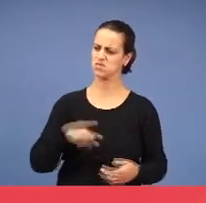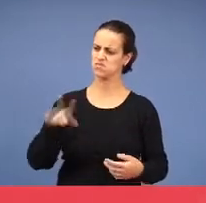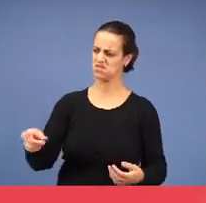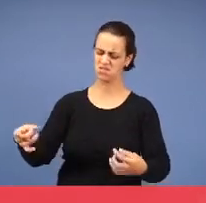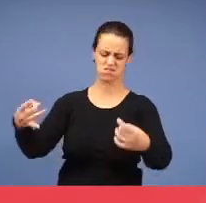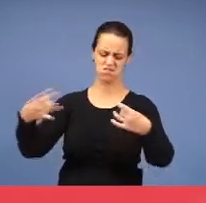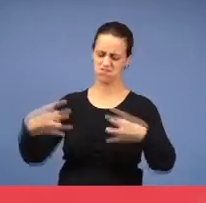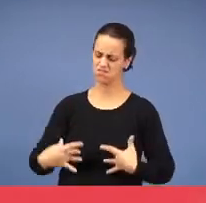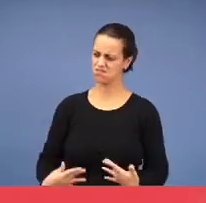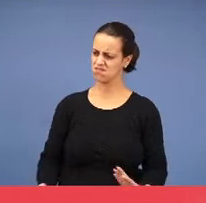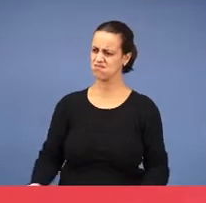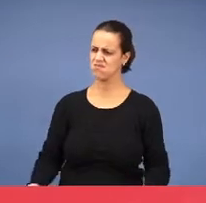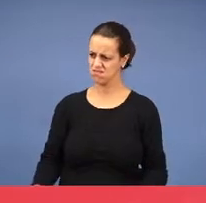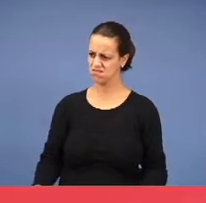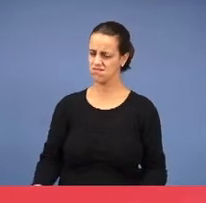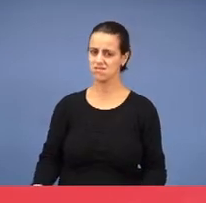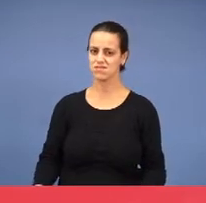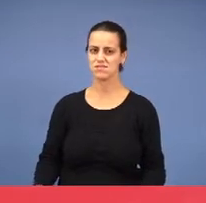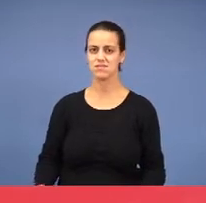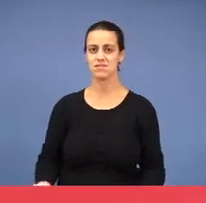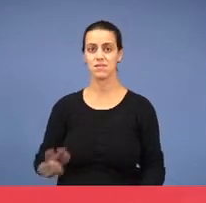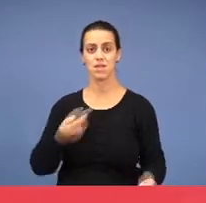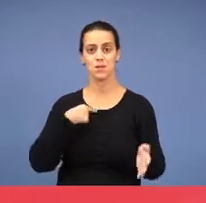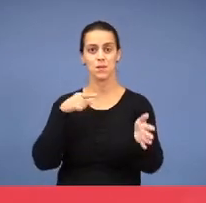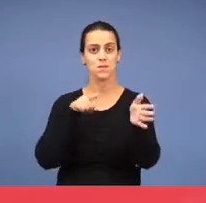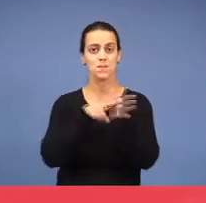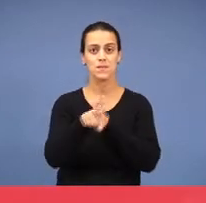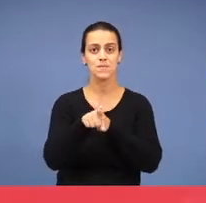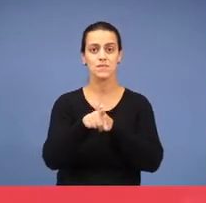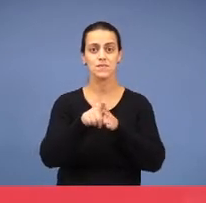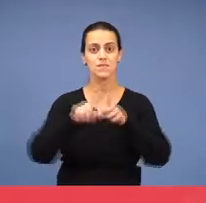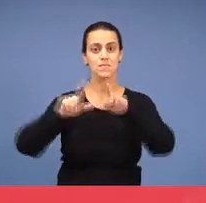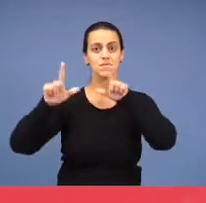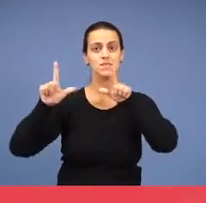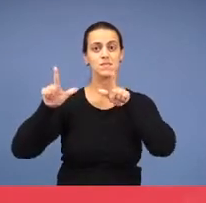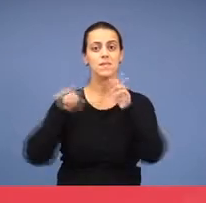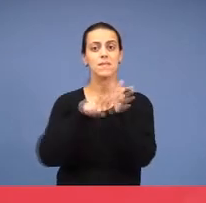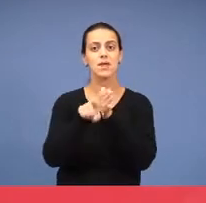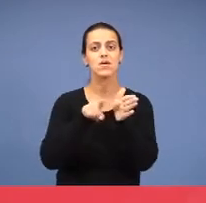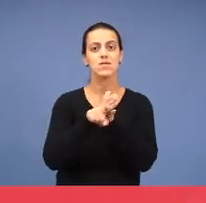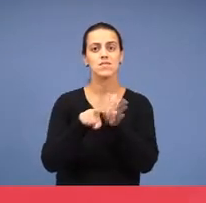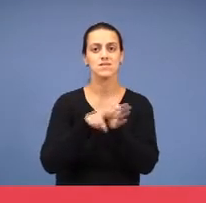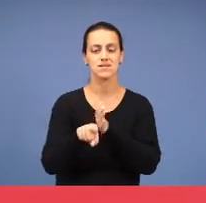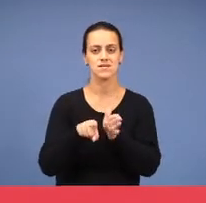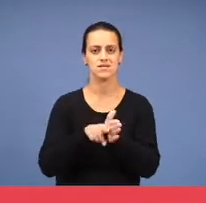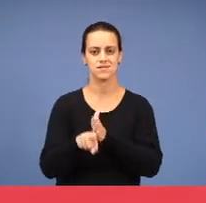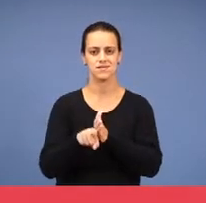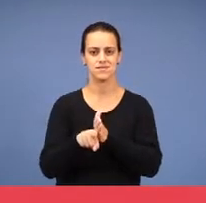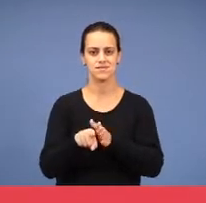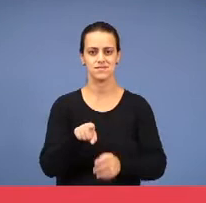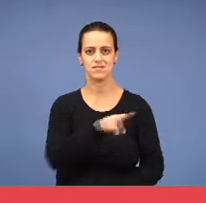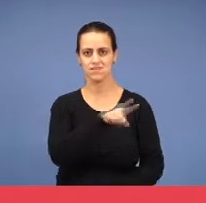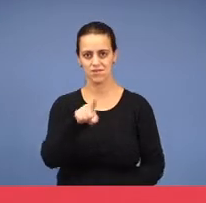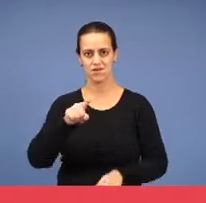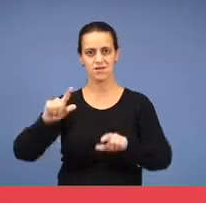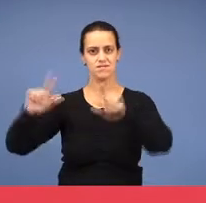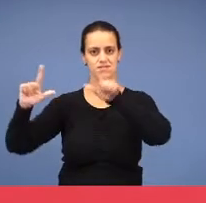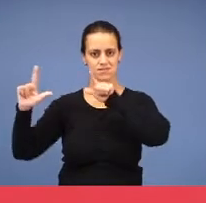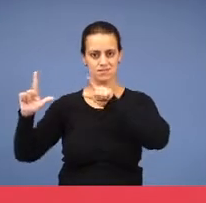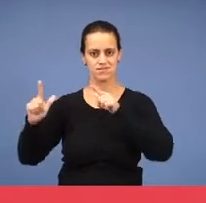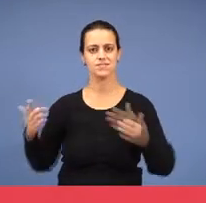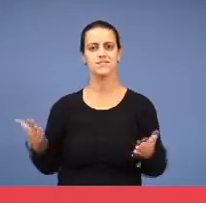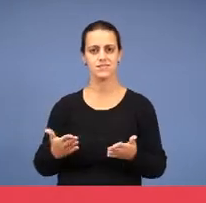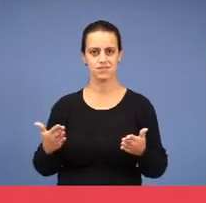os resultados, e eu vou deixar agora as perguntas. As perguntas vão ser colocadas agora. Vamos